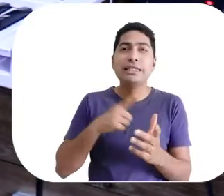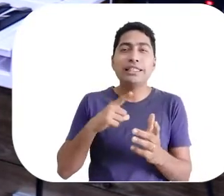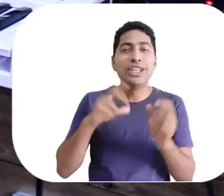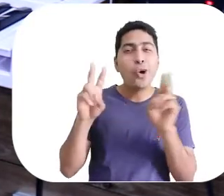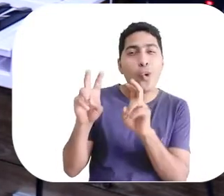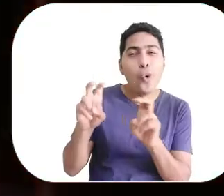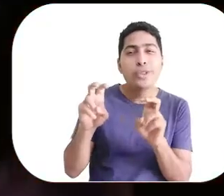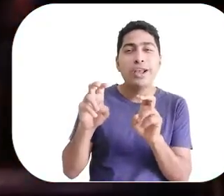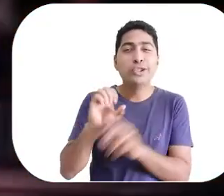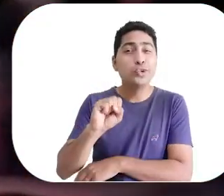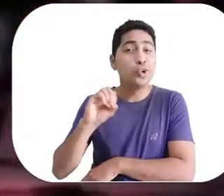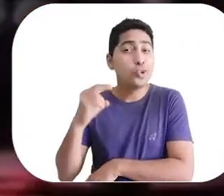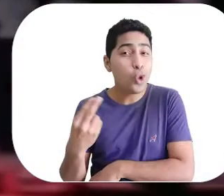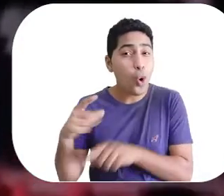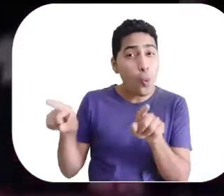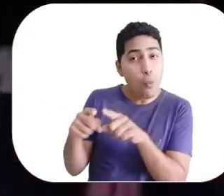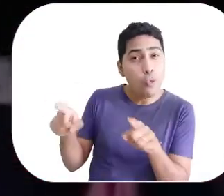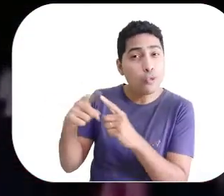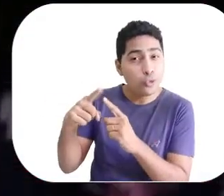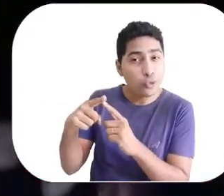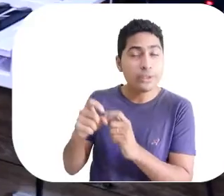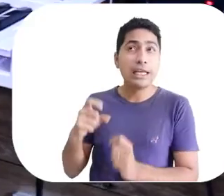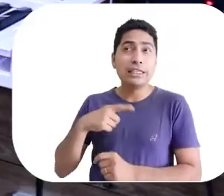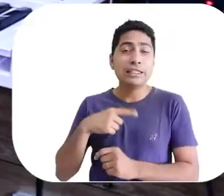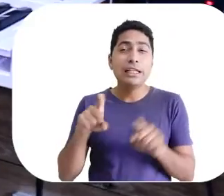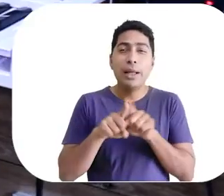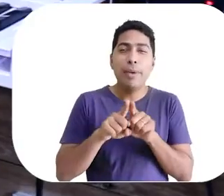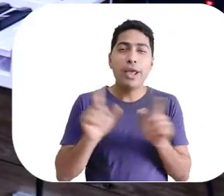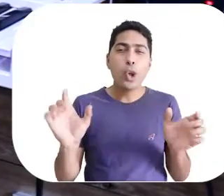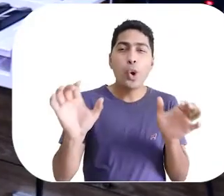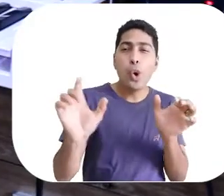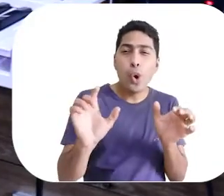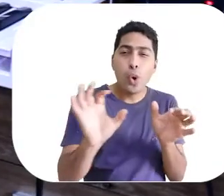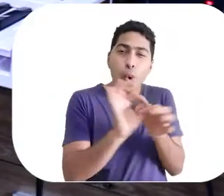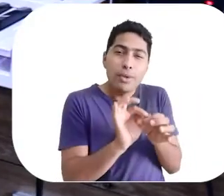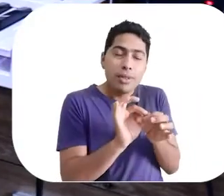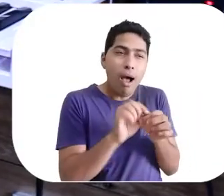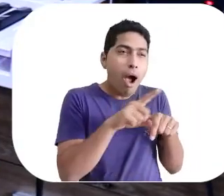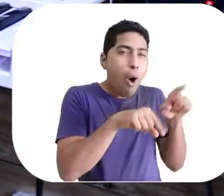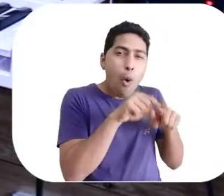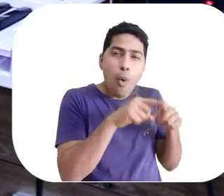à música soul, né? E tinha a ideia também de combinar